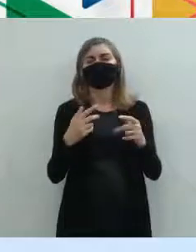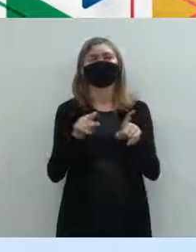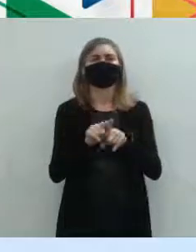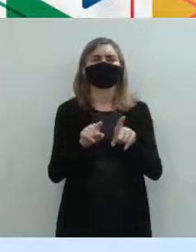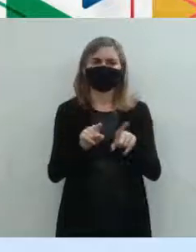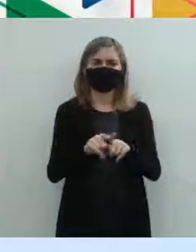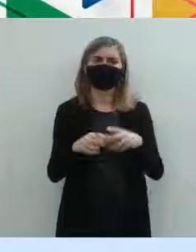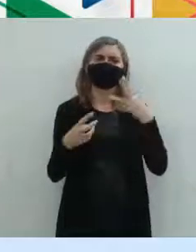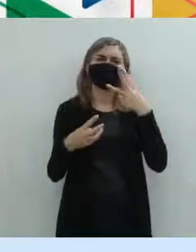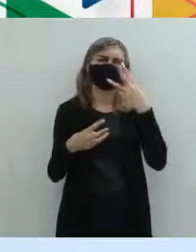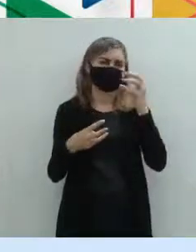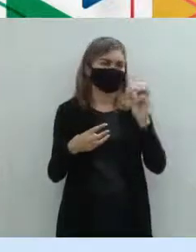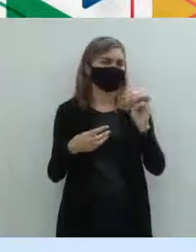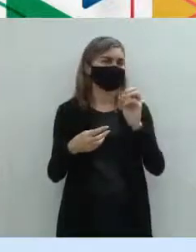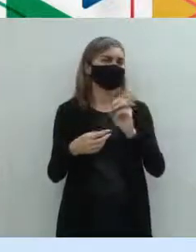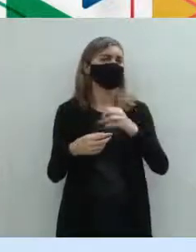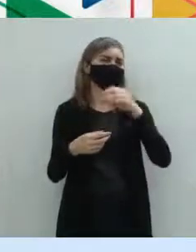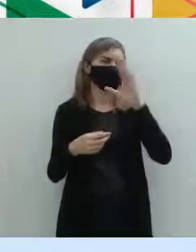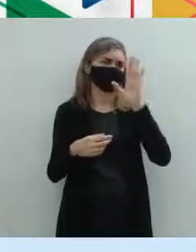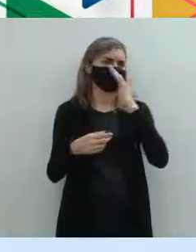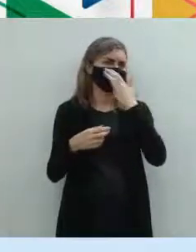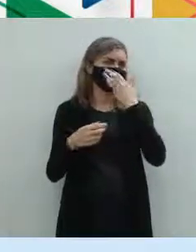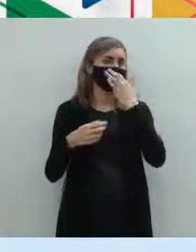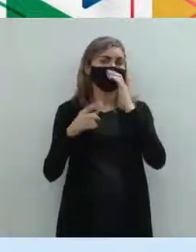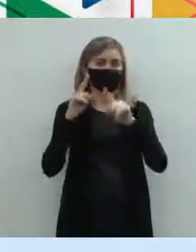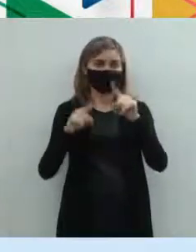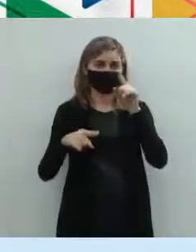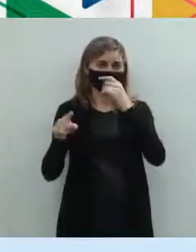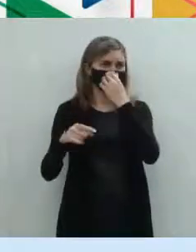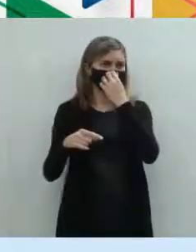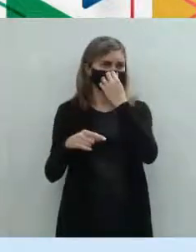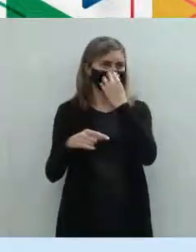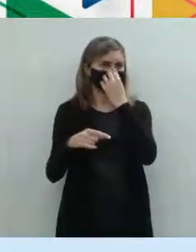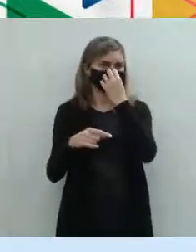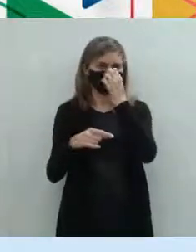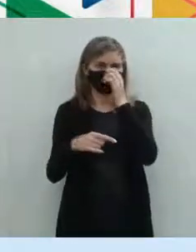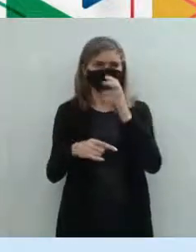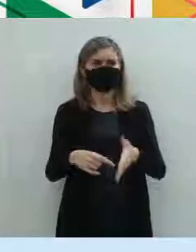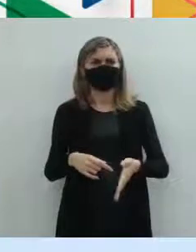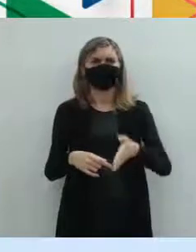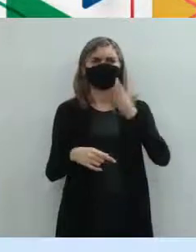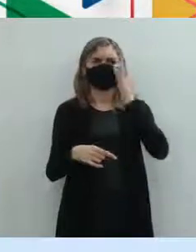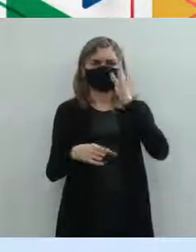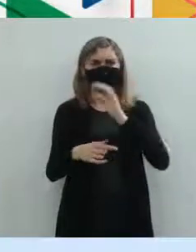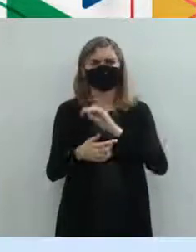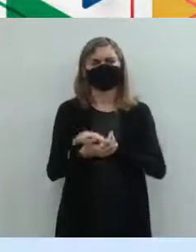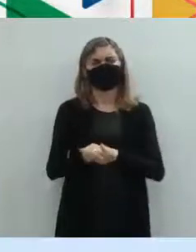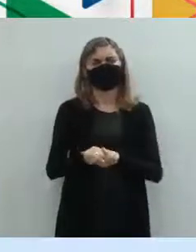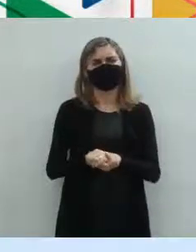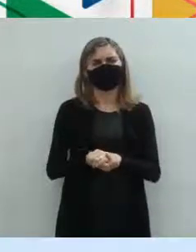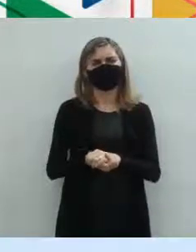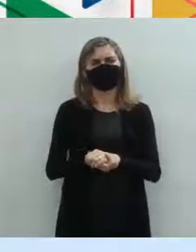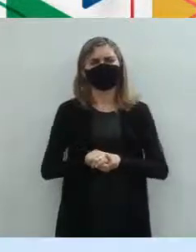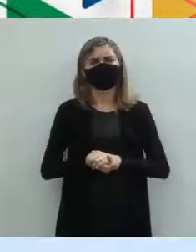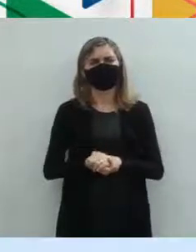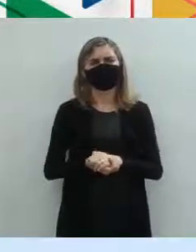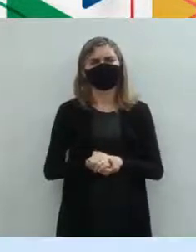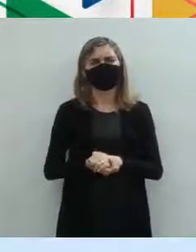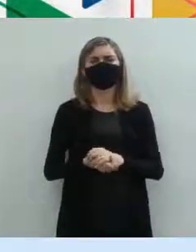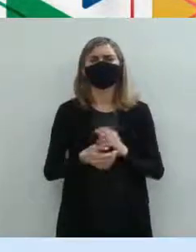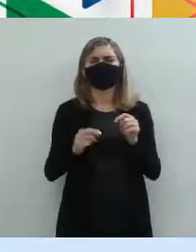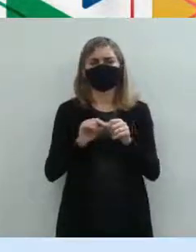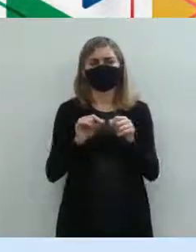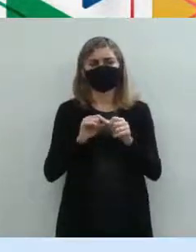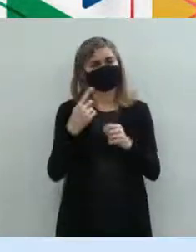pode ter 30 graus ou mais. Isso é variável. E assim, levantamos linhas verticais. Ok?